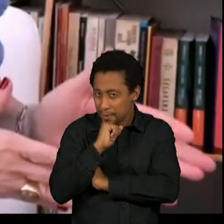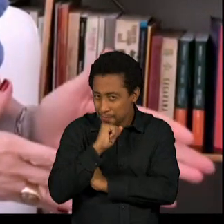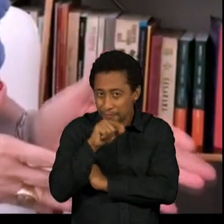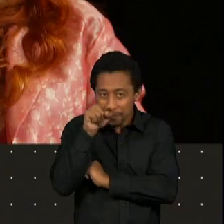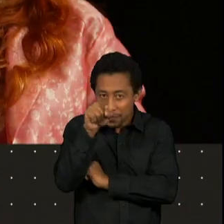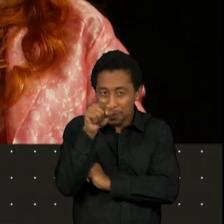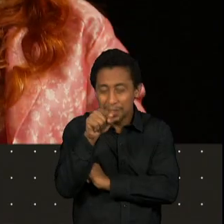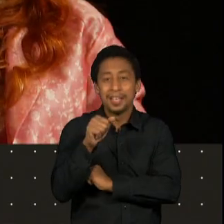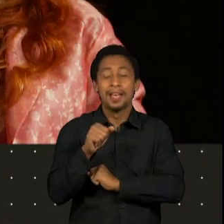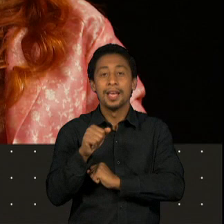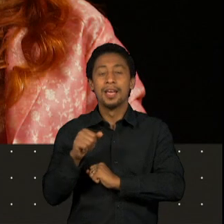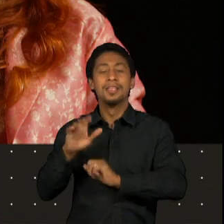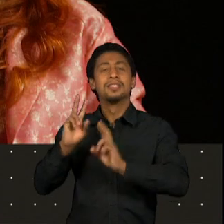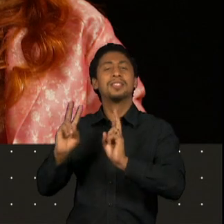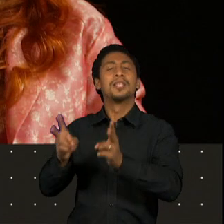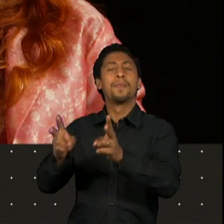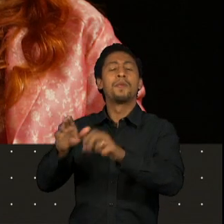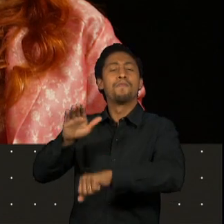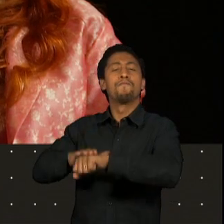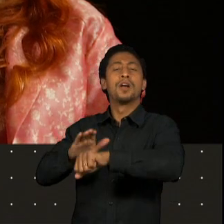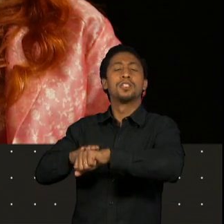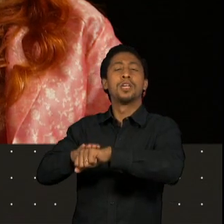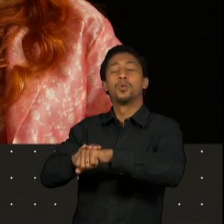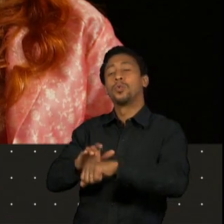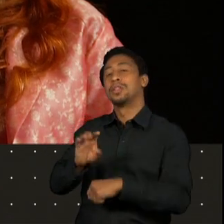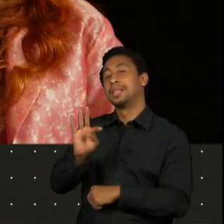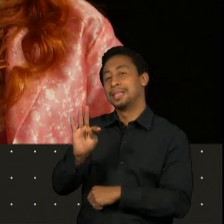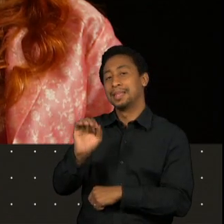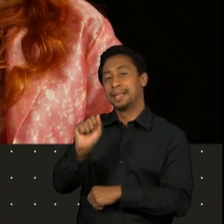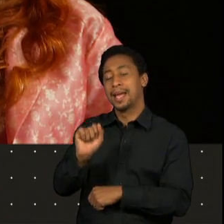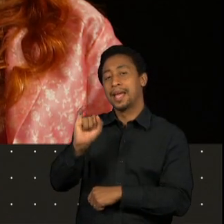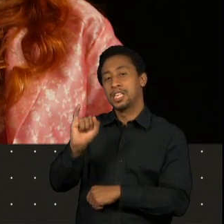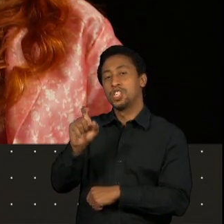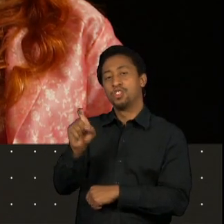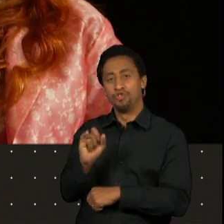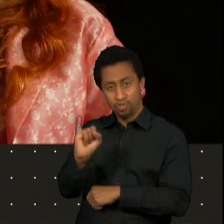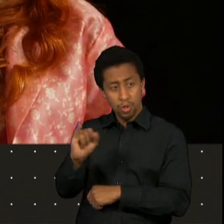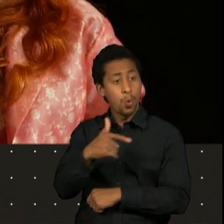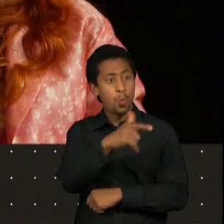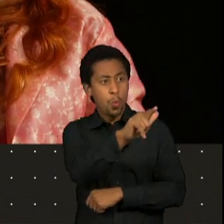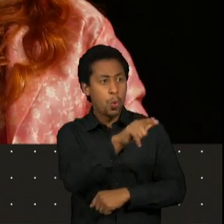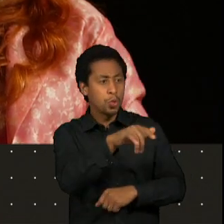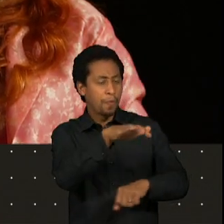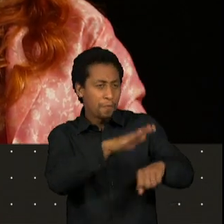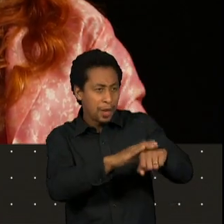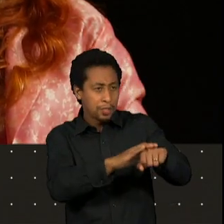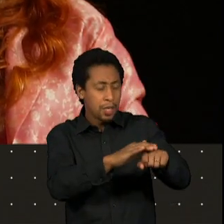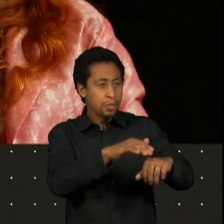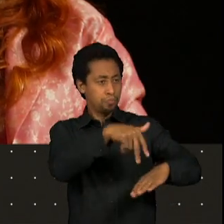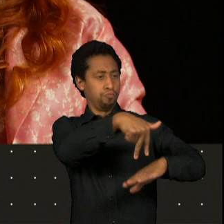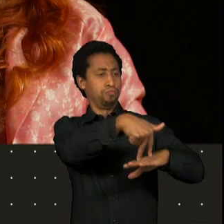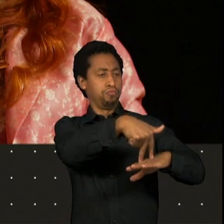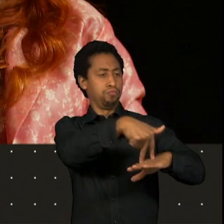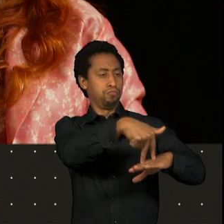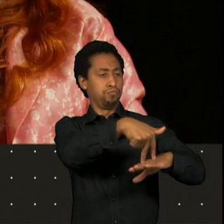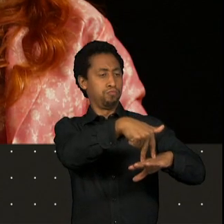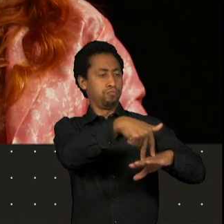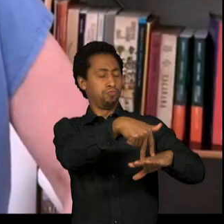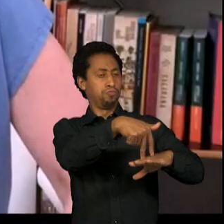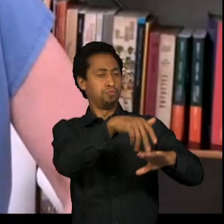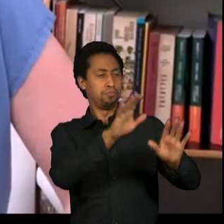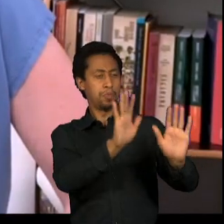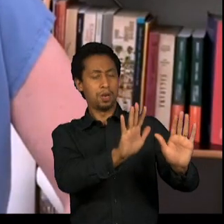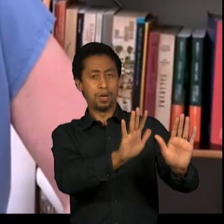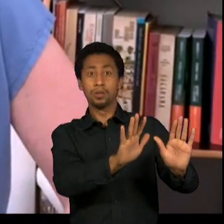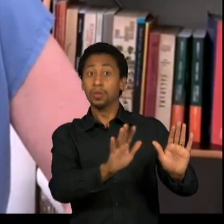estátua humana. Era maravilhoso. E nós fazemos cenas do Teatro Mundial. Depois fizemos juntas os 7 afluentes do